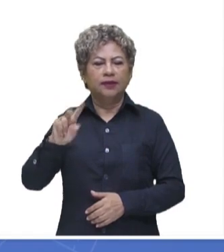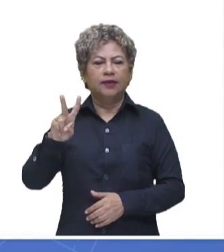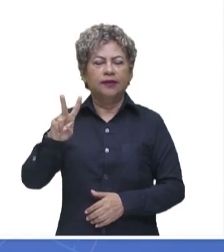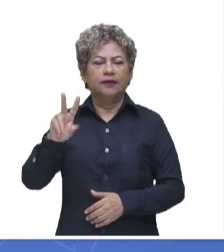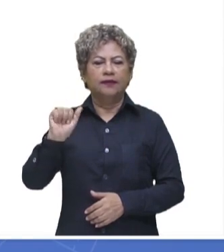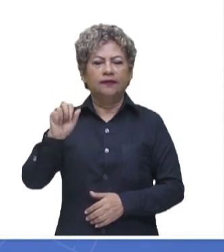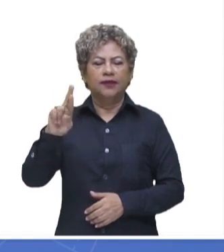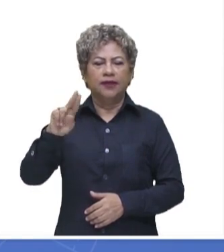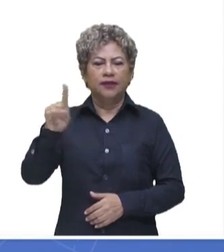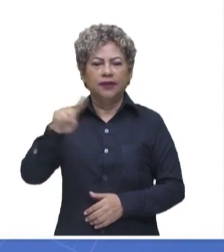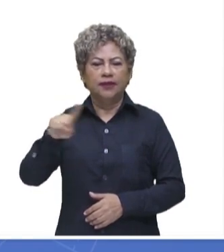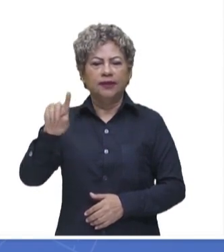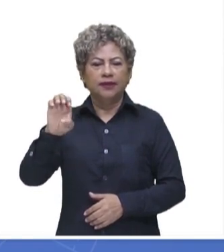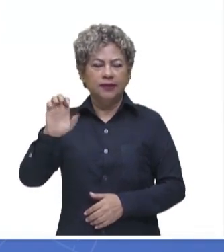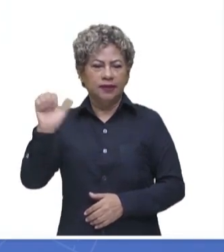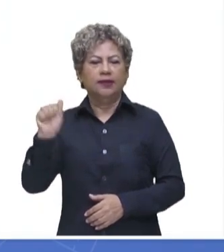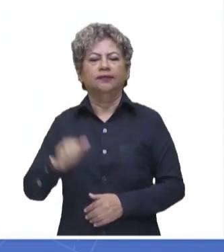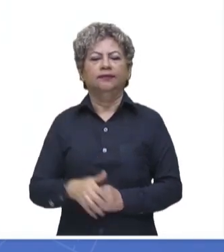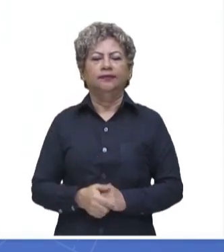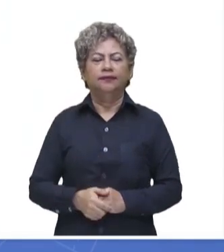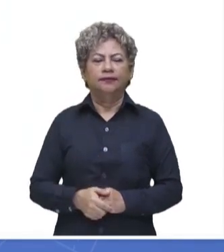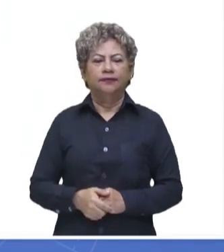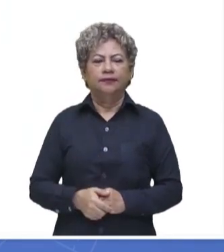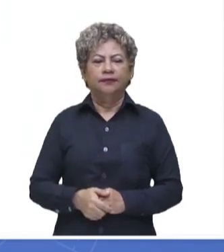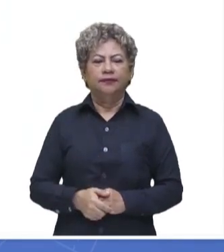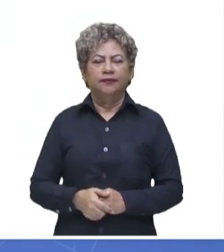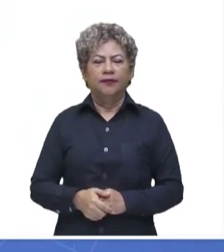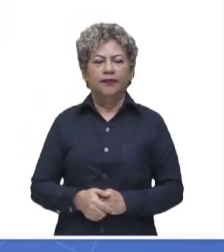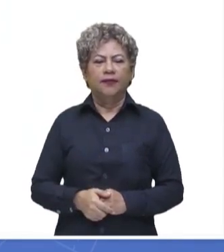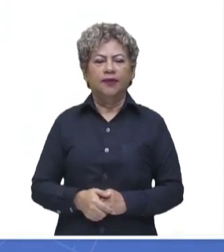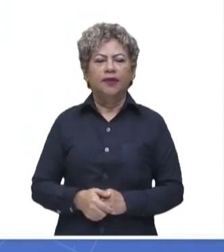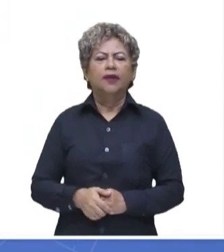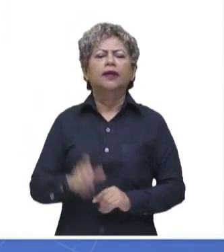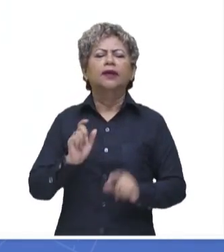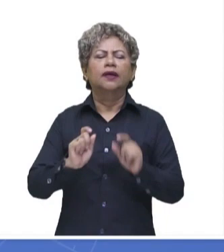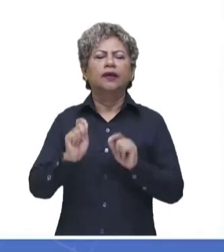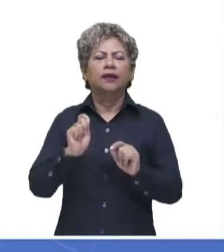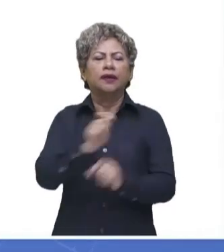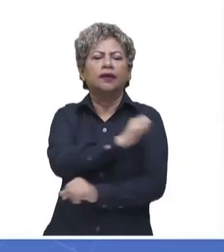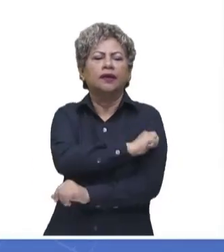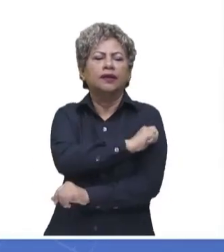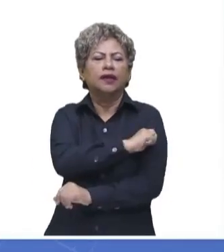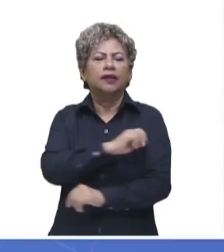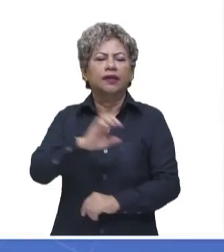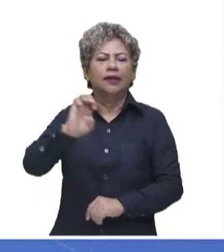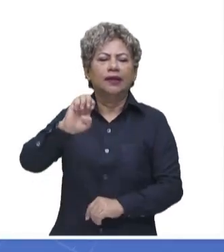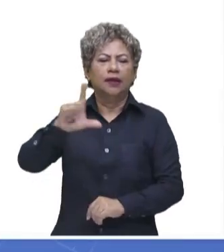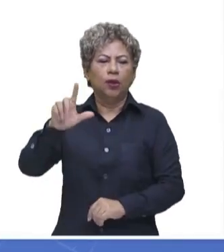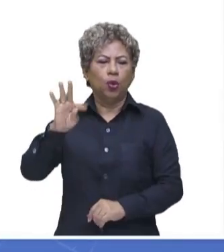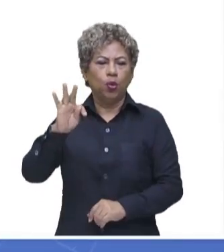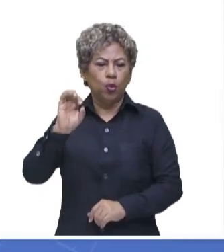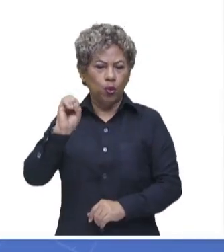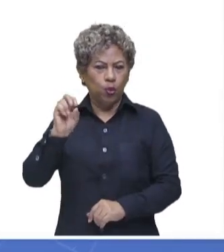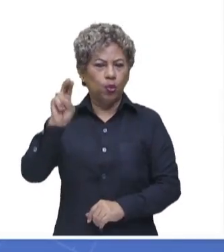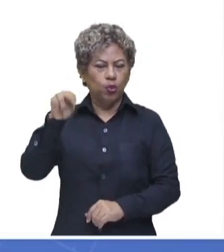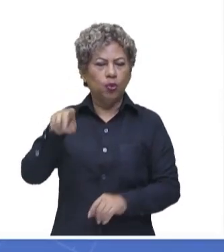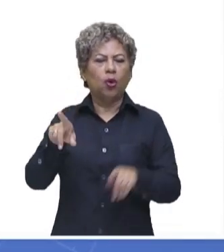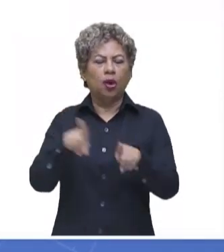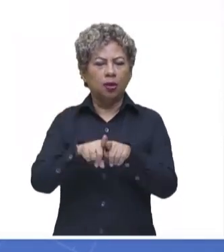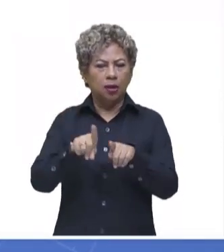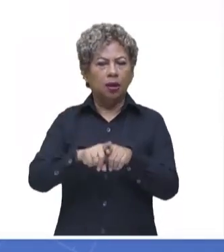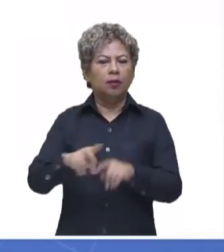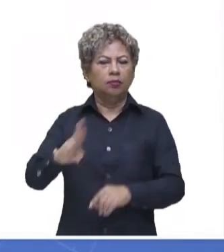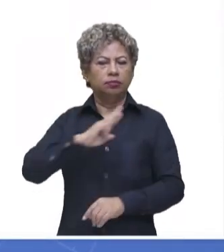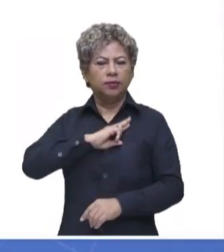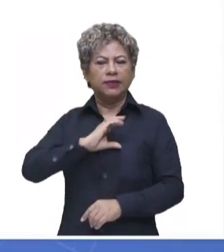Várzea. Um abraço também aos nossos colegas professores. Quem mais participou? Olha só. Elton Araújo também está dizendo que a resposta correta é a